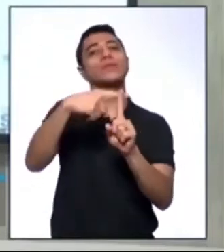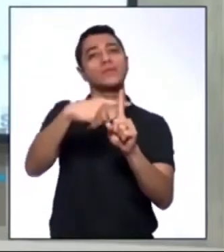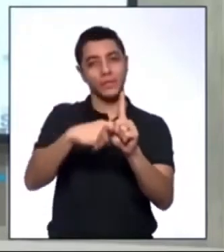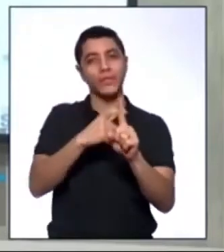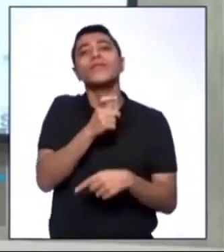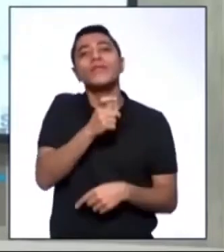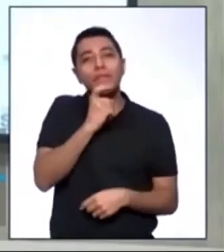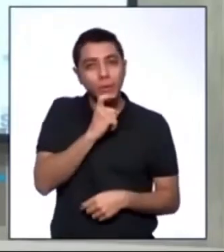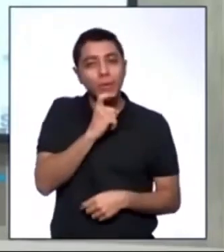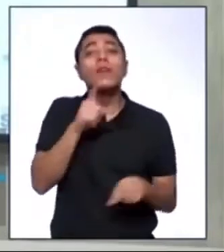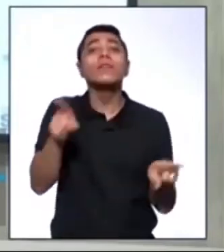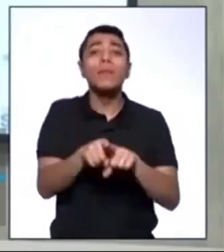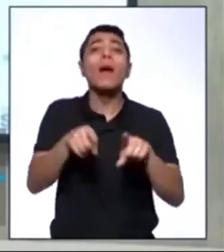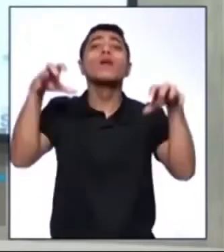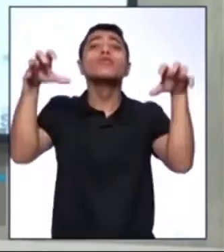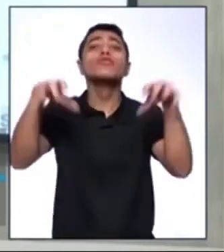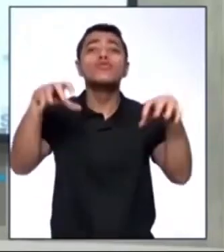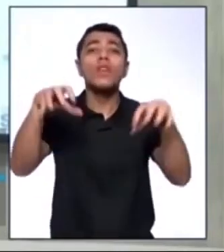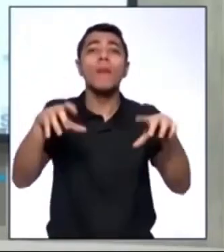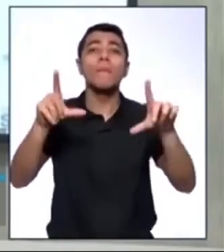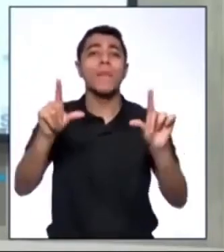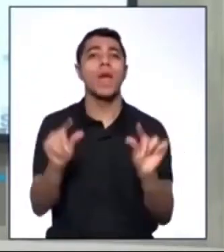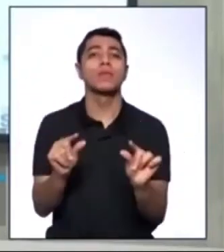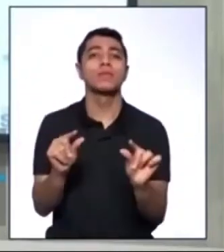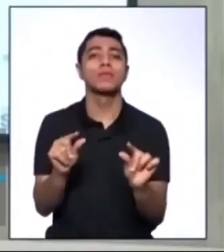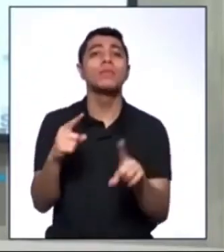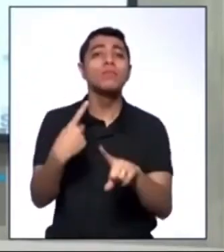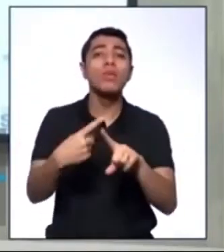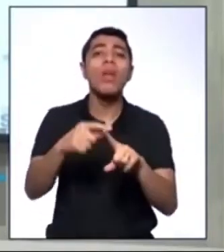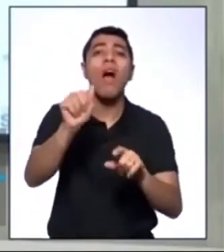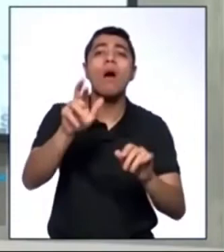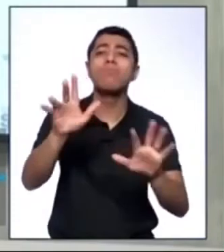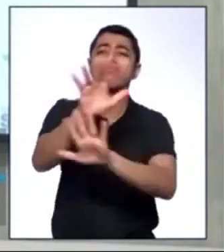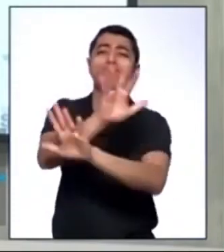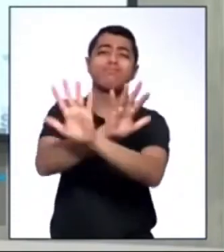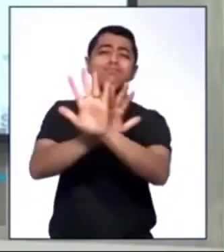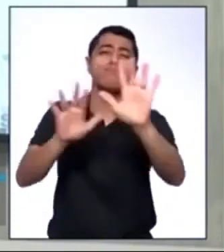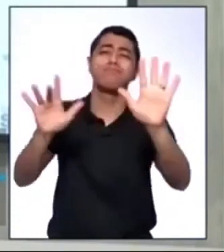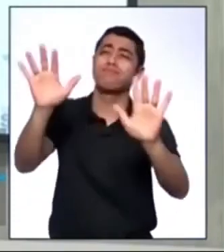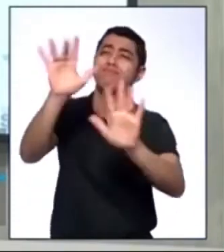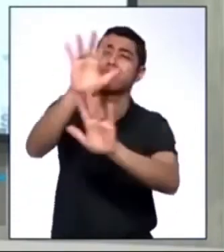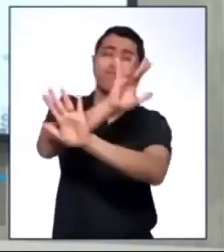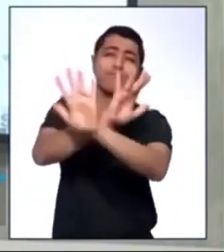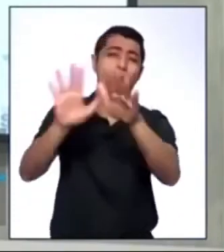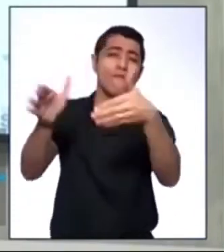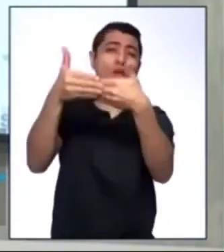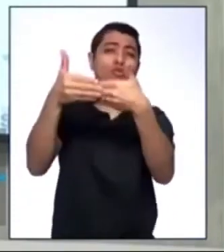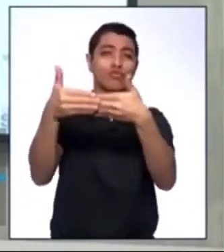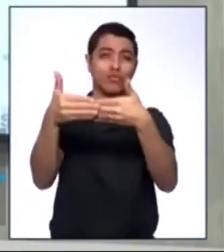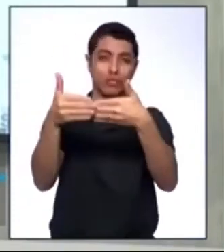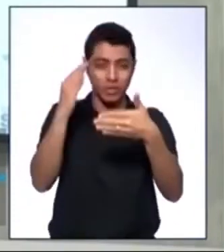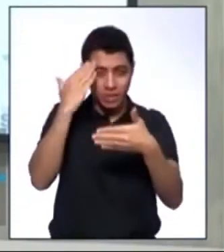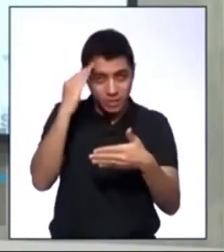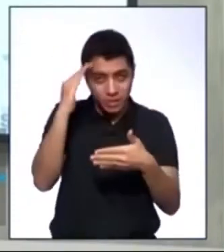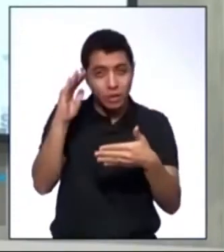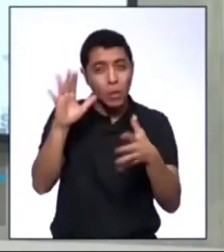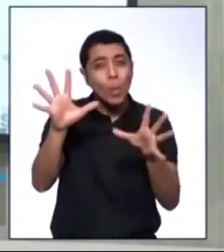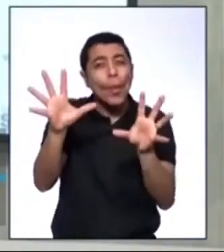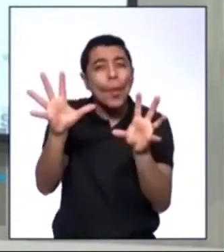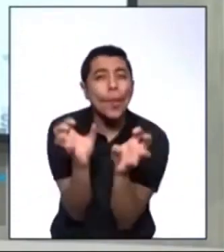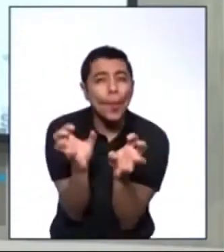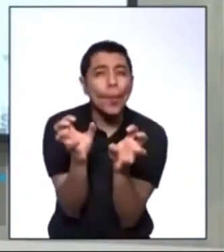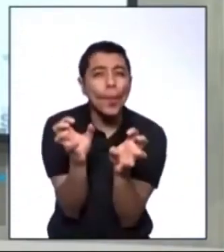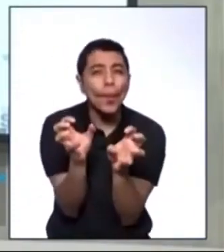caso, o encadeamento de tipos de tempo vai trazer o inverno muito mais seco e com temperaturas